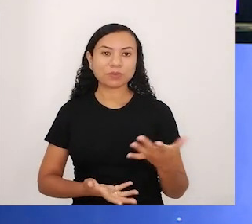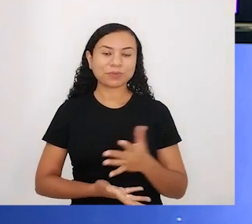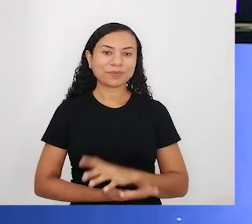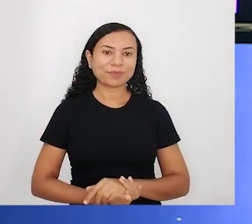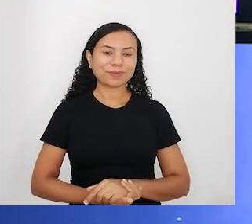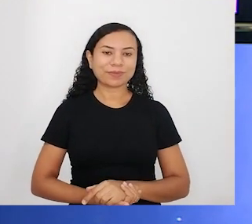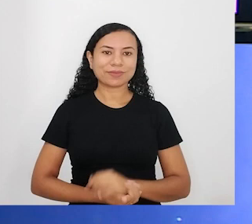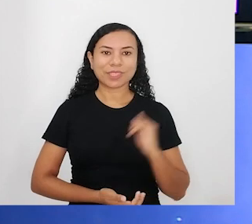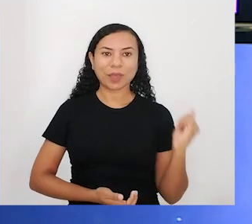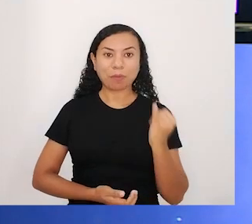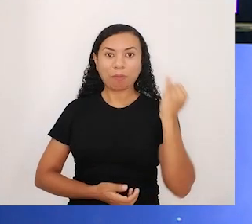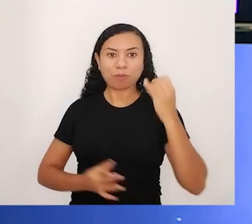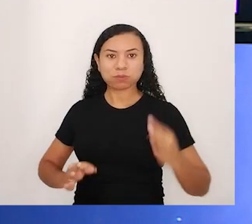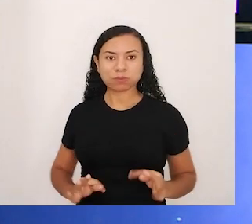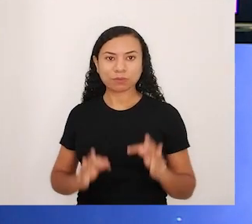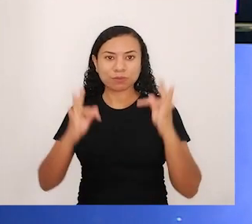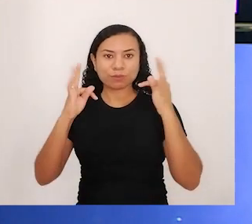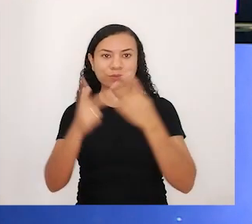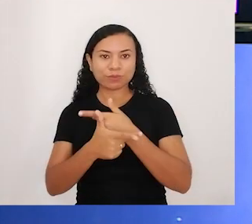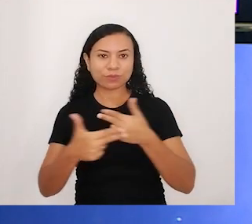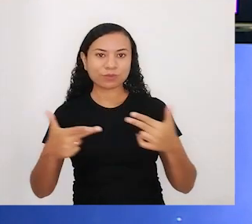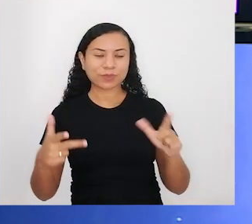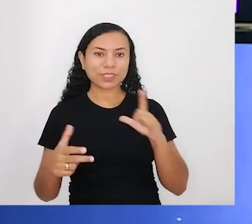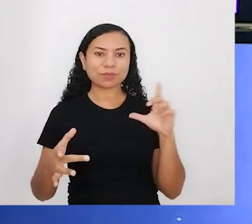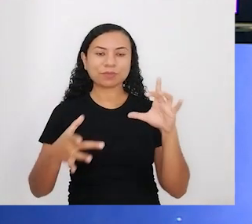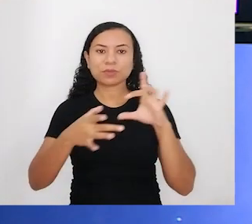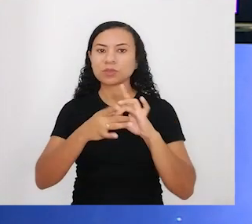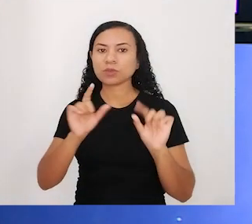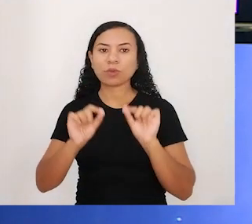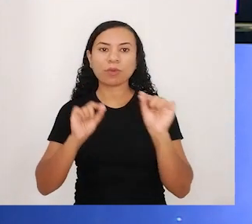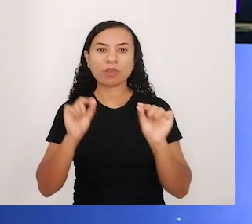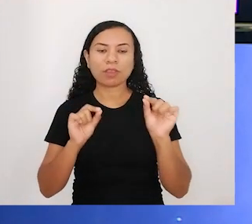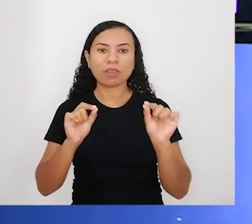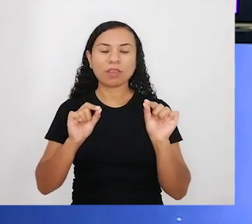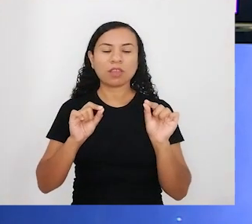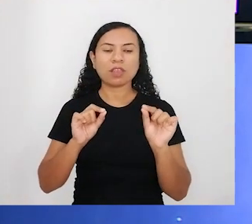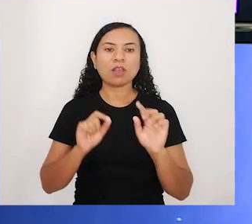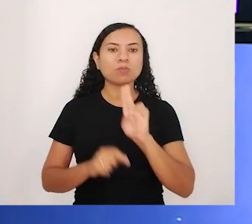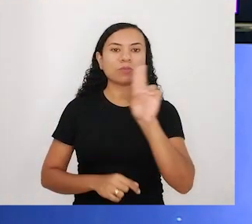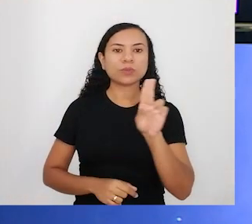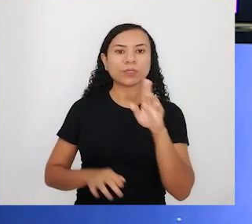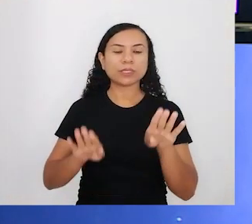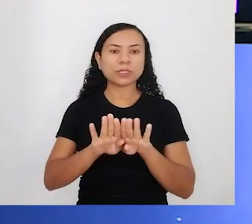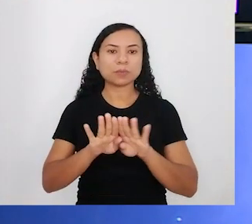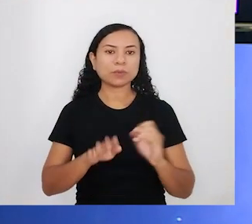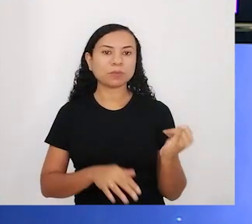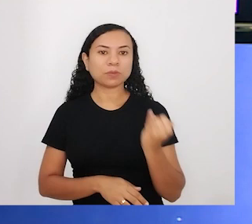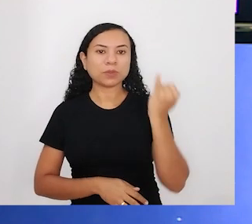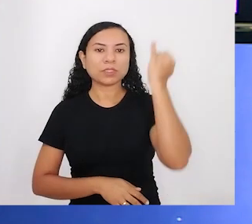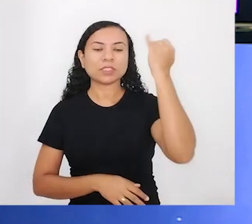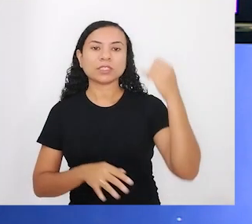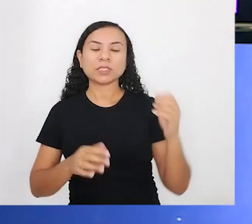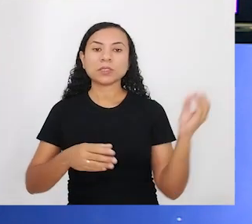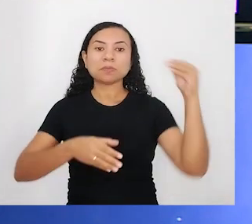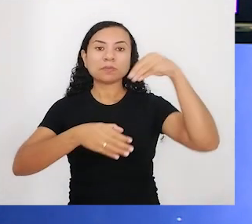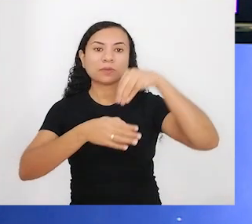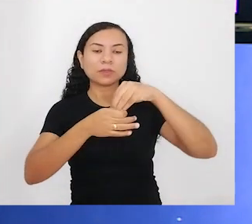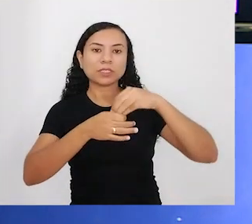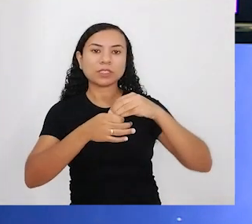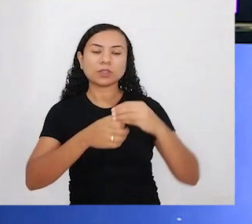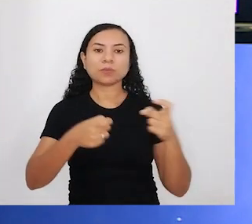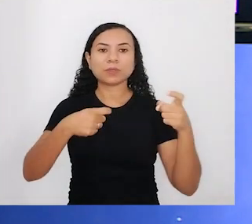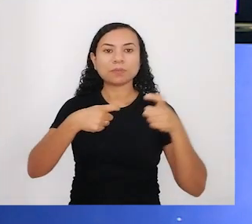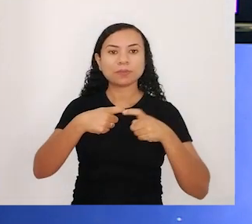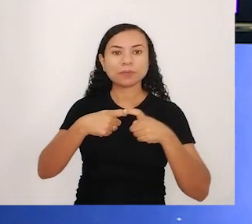A importância da biotecnologia é relacionada a aplicações mais importantes que estão na área da medicina, na área da